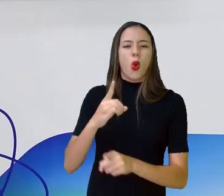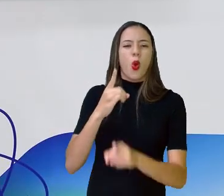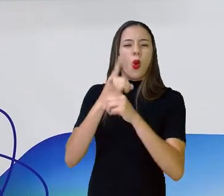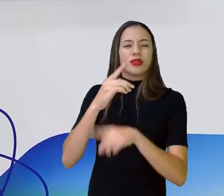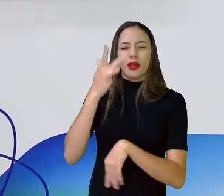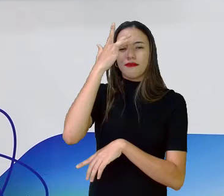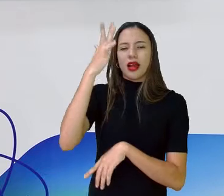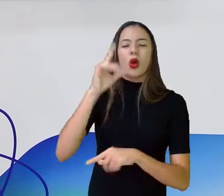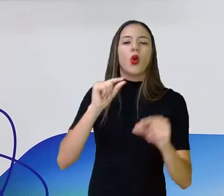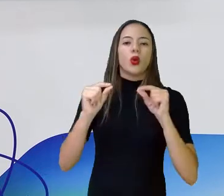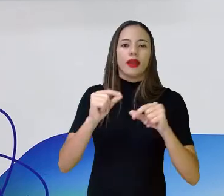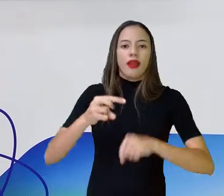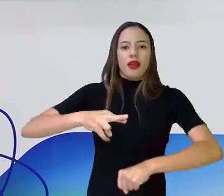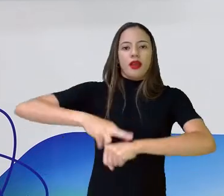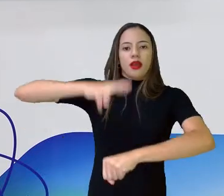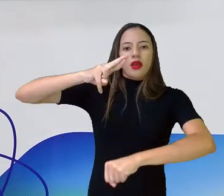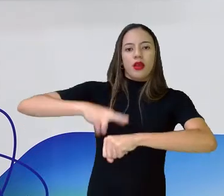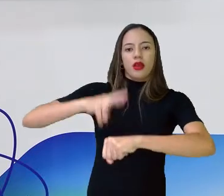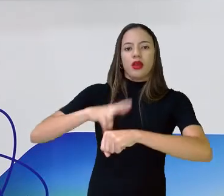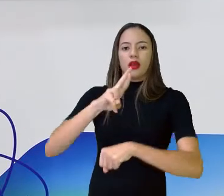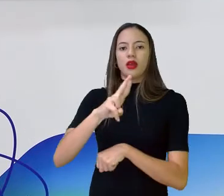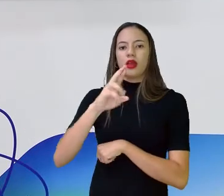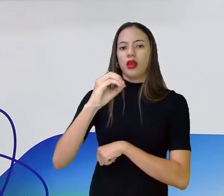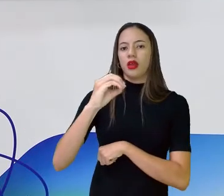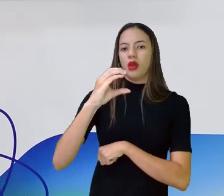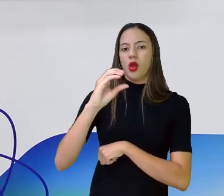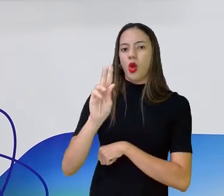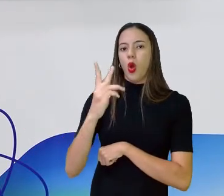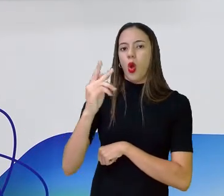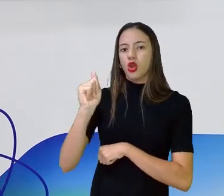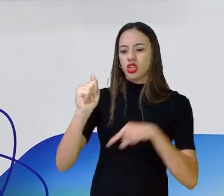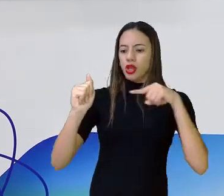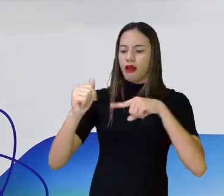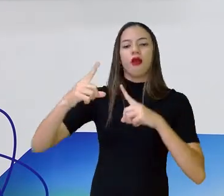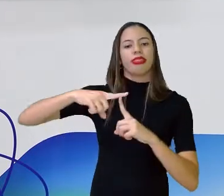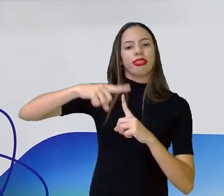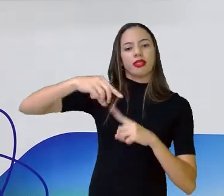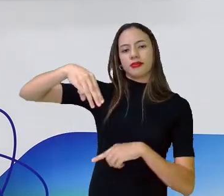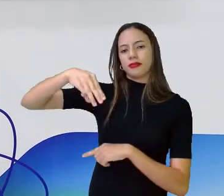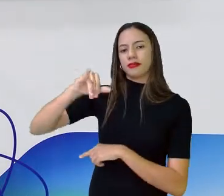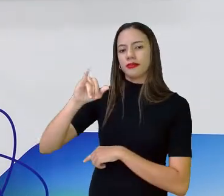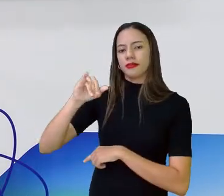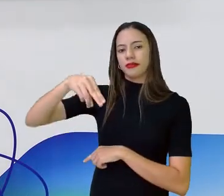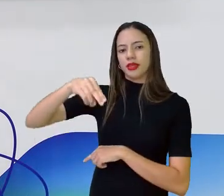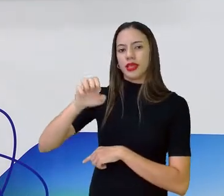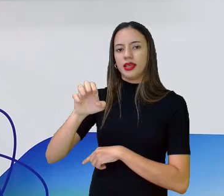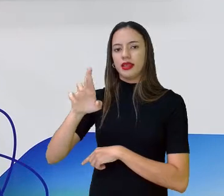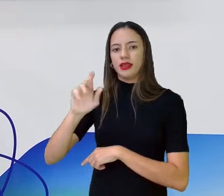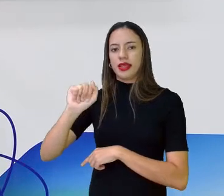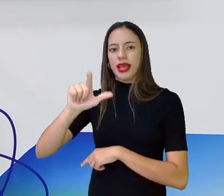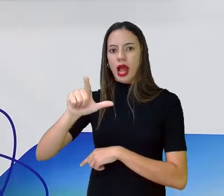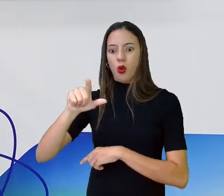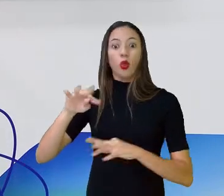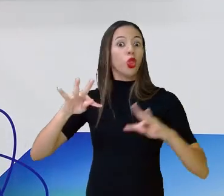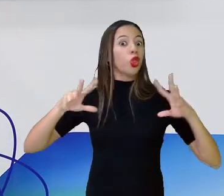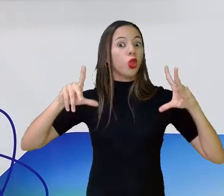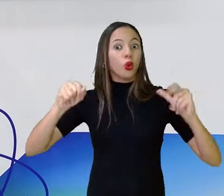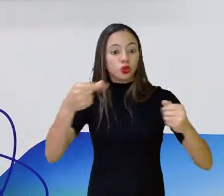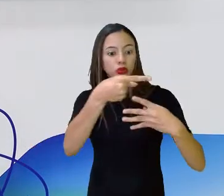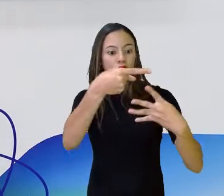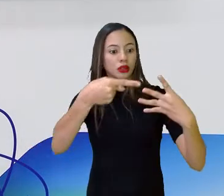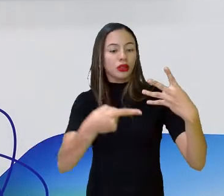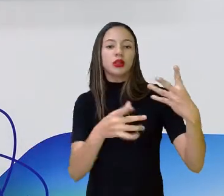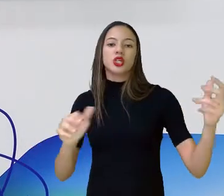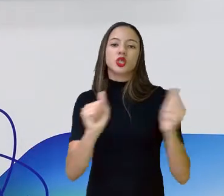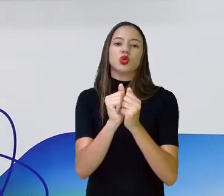Muitas dessas rochas são os que a gente chama de aí, minerais. Esses elementos juntos formam aí o